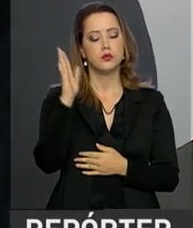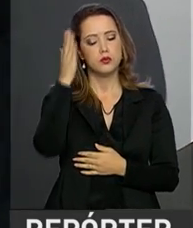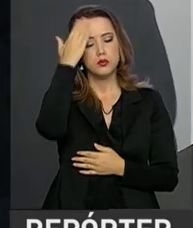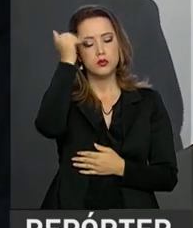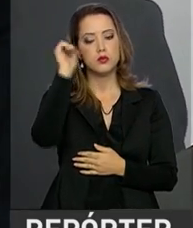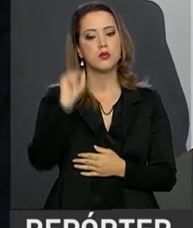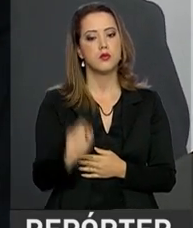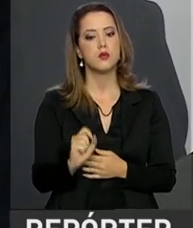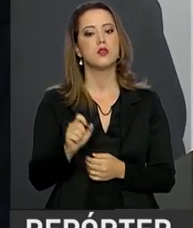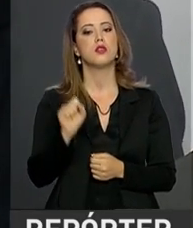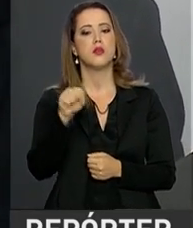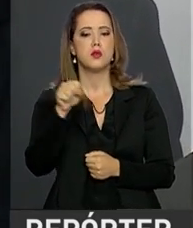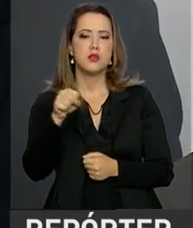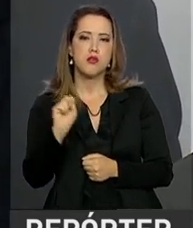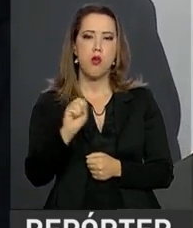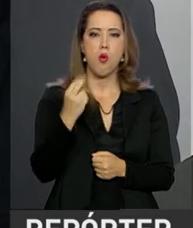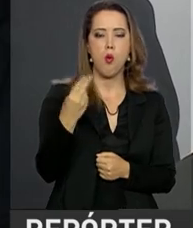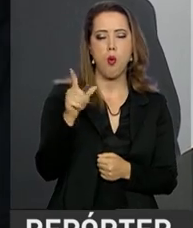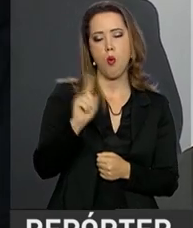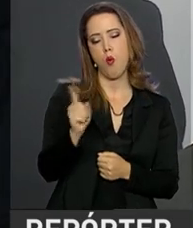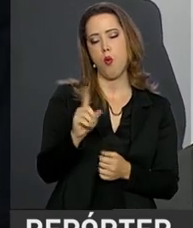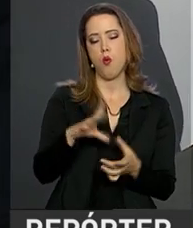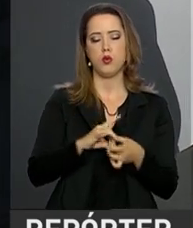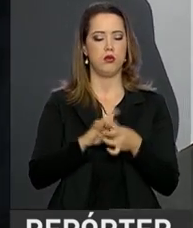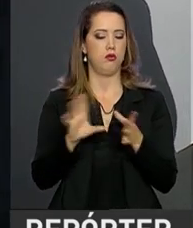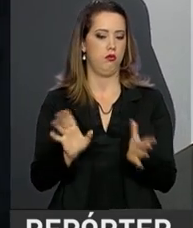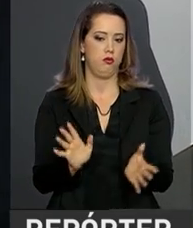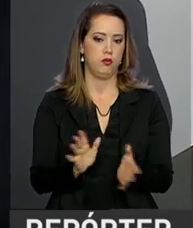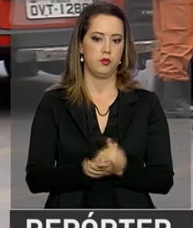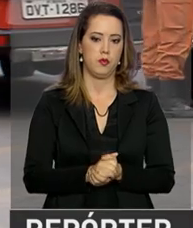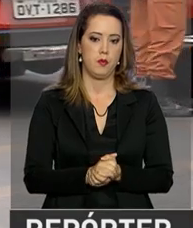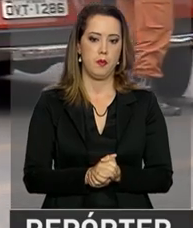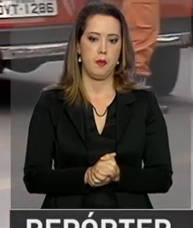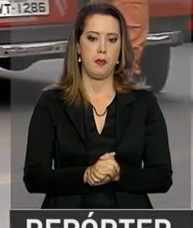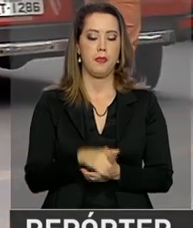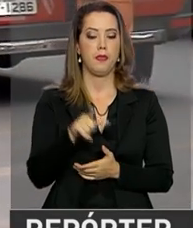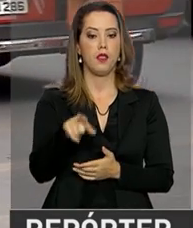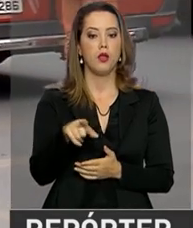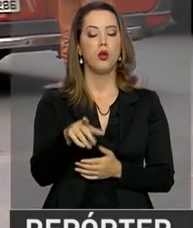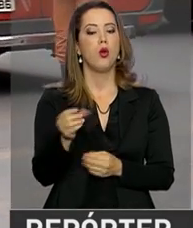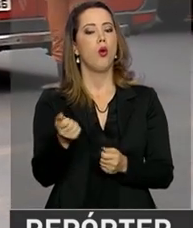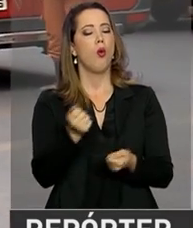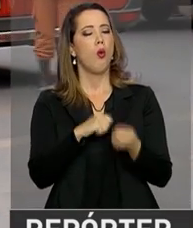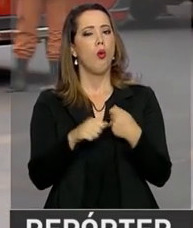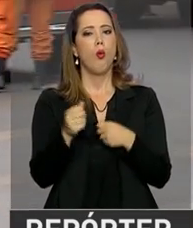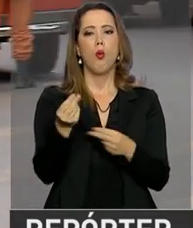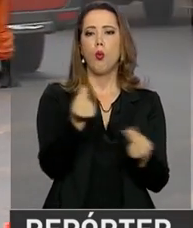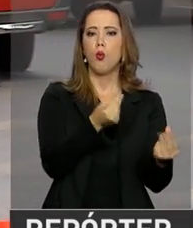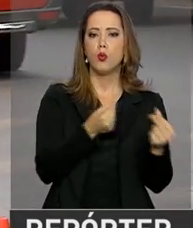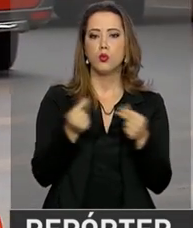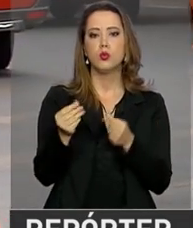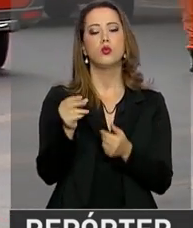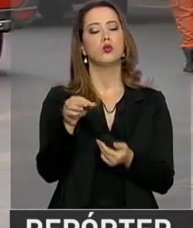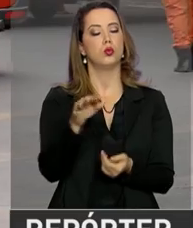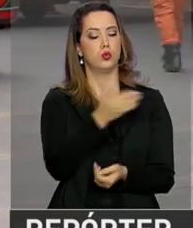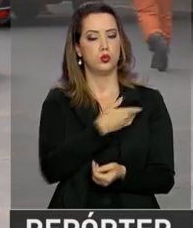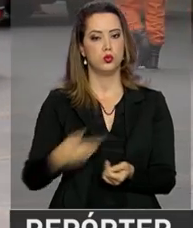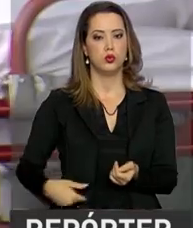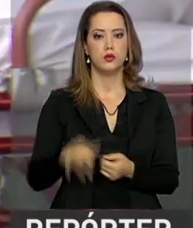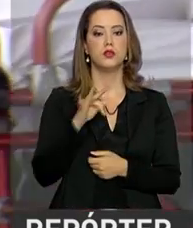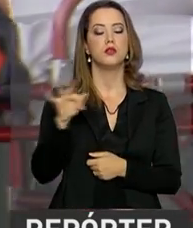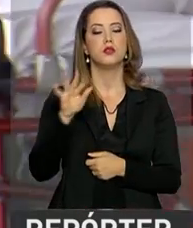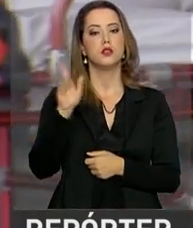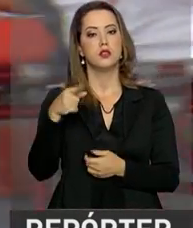e em eh liberar ou não um determinado tratamento os custos do governo federal destinados ao cumprimento de